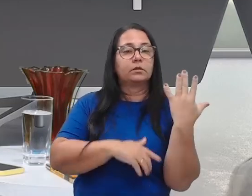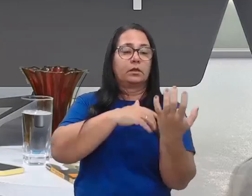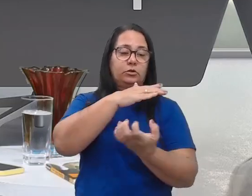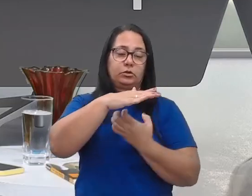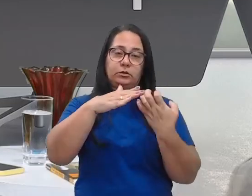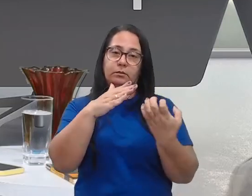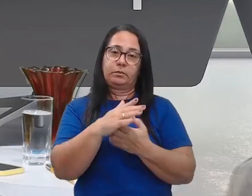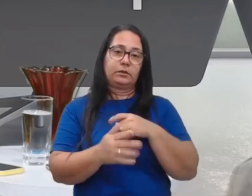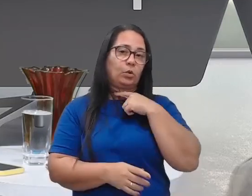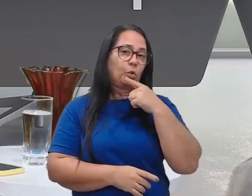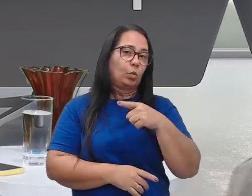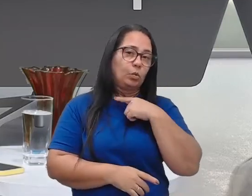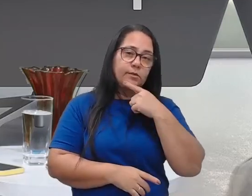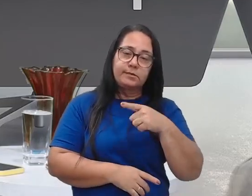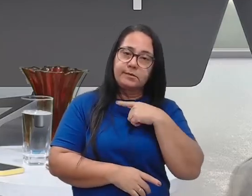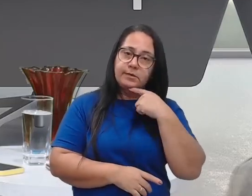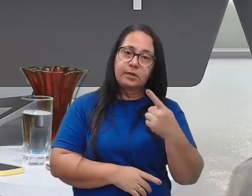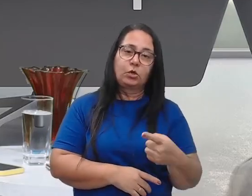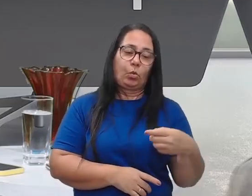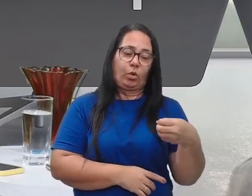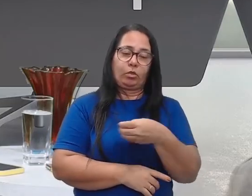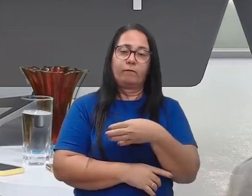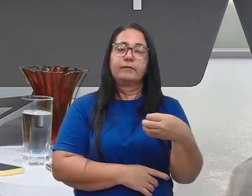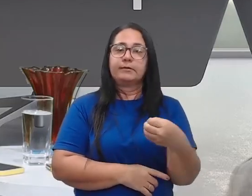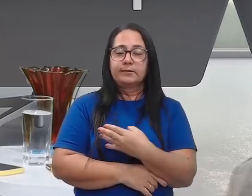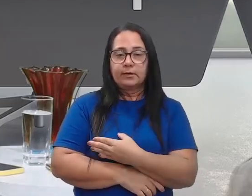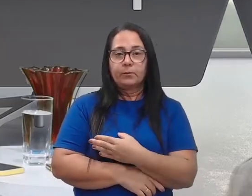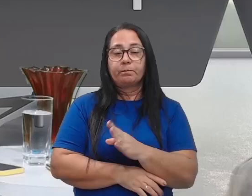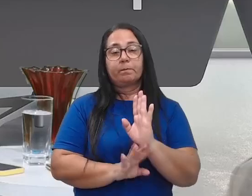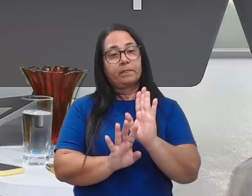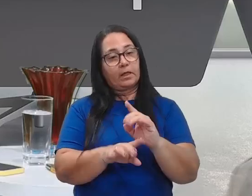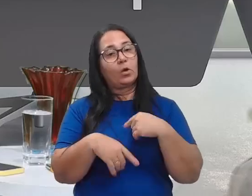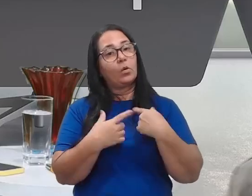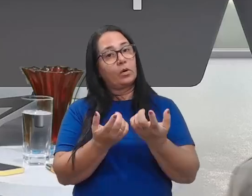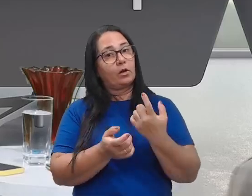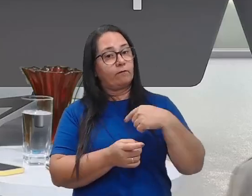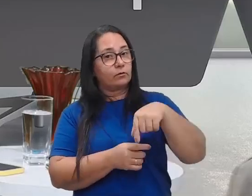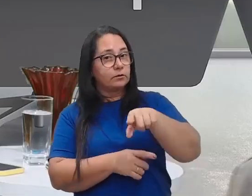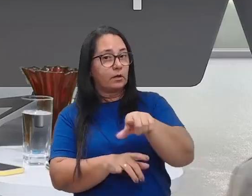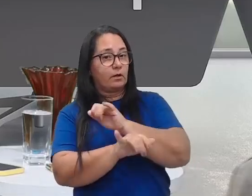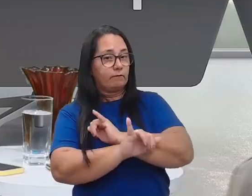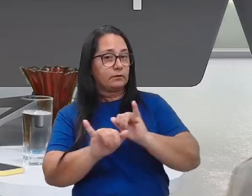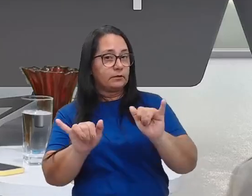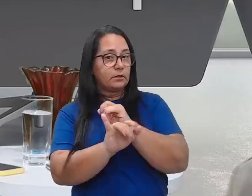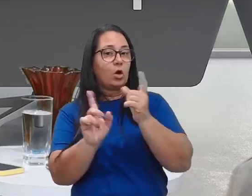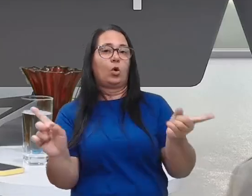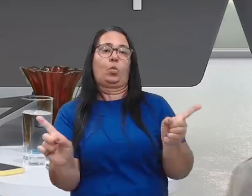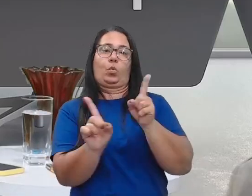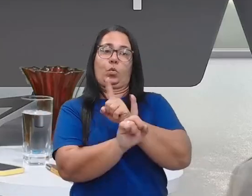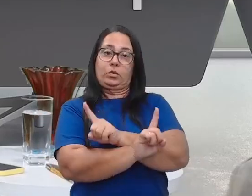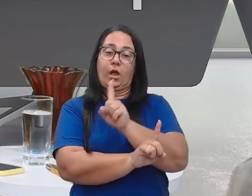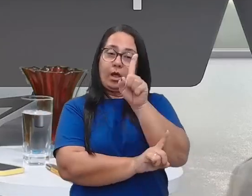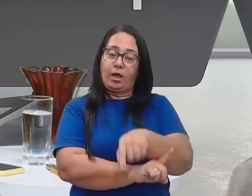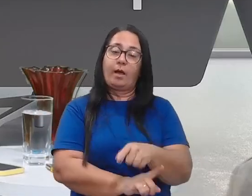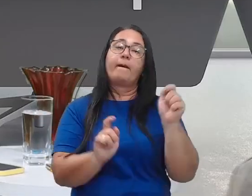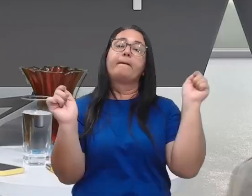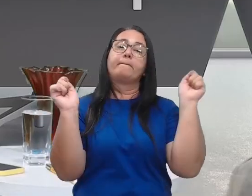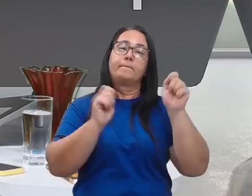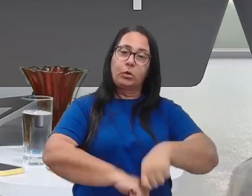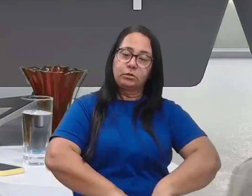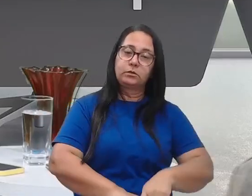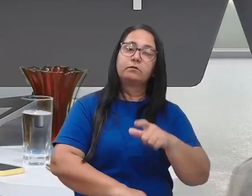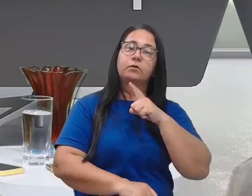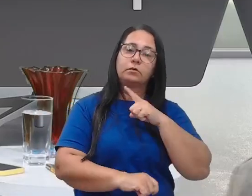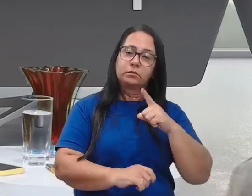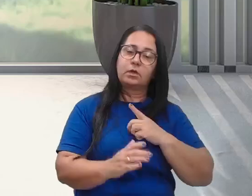de inovação e não é isso que a gente quer deixar aqui como recado, é justamente o contrário, que isso é possível e que há caminhos que facilitam